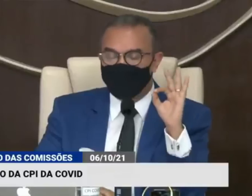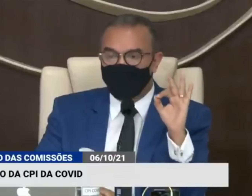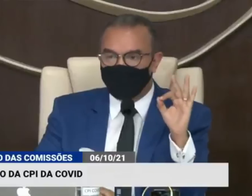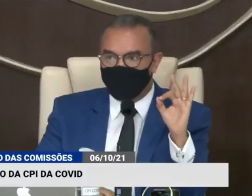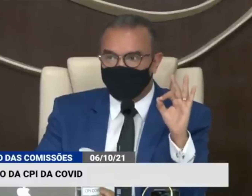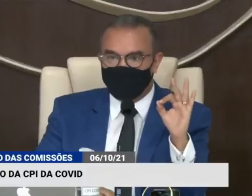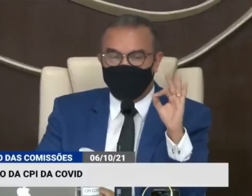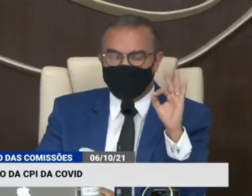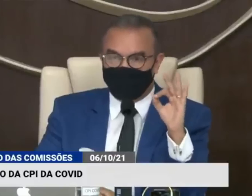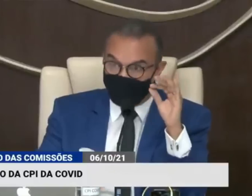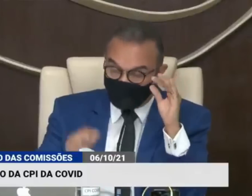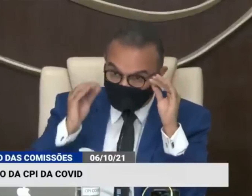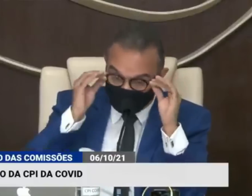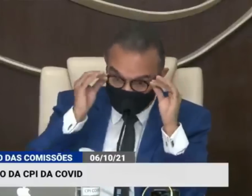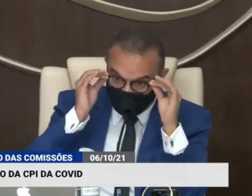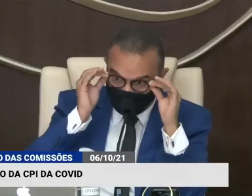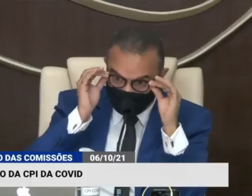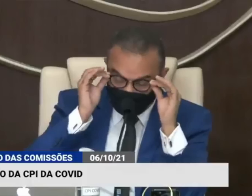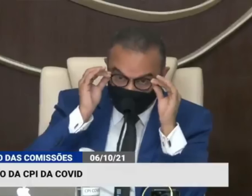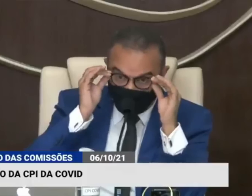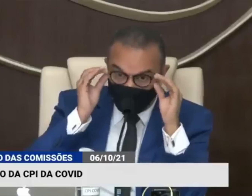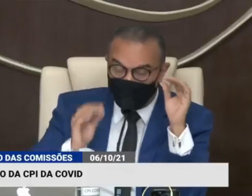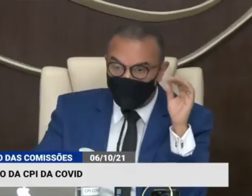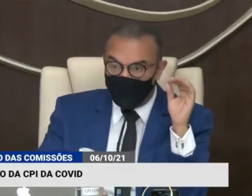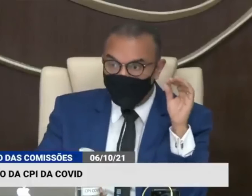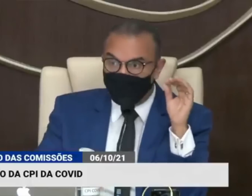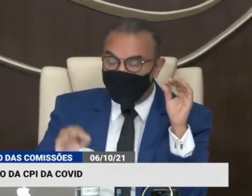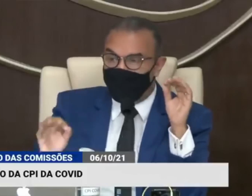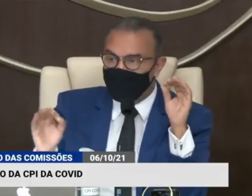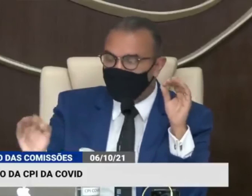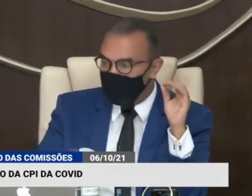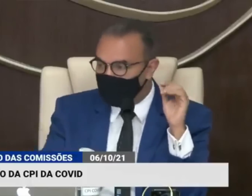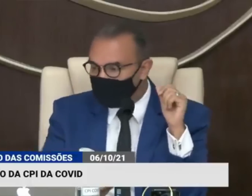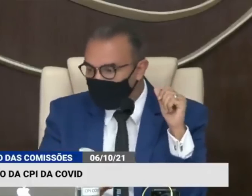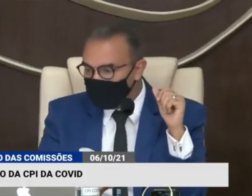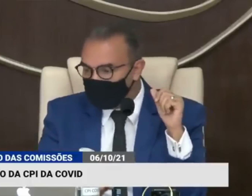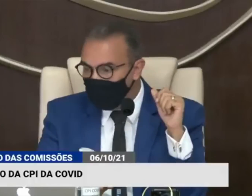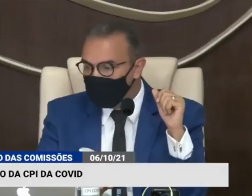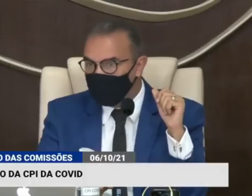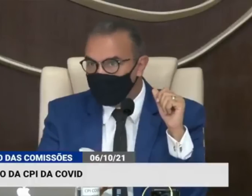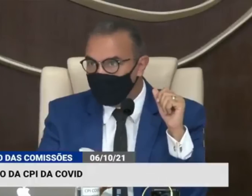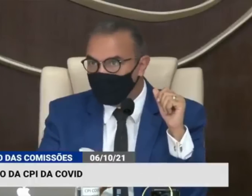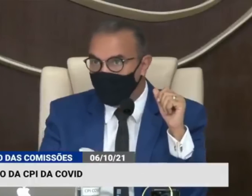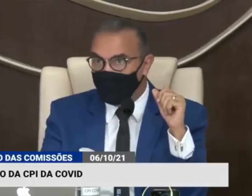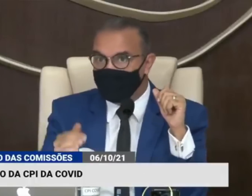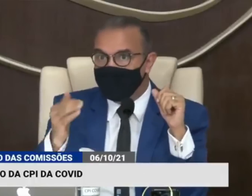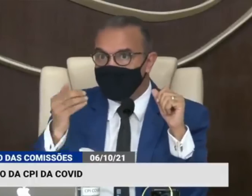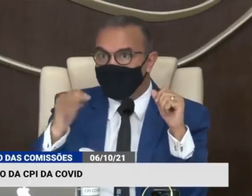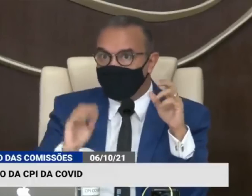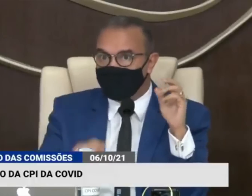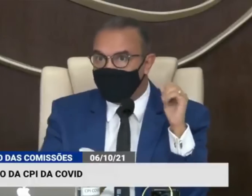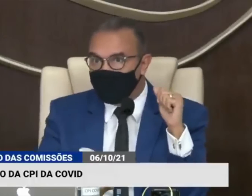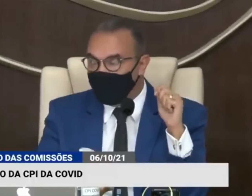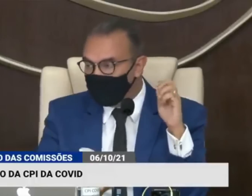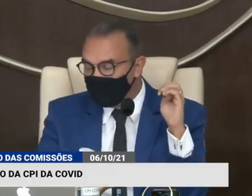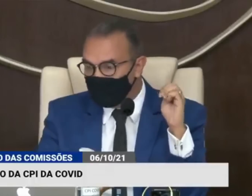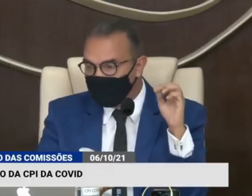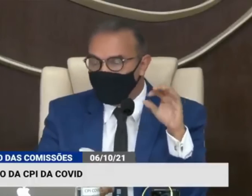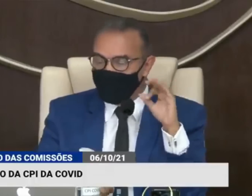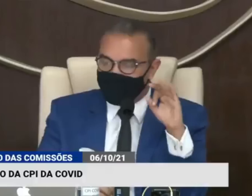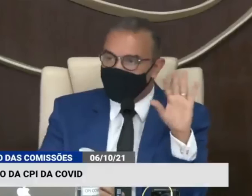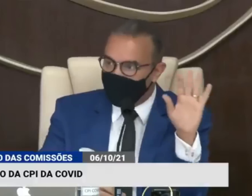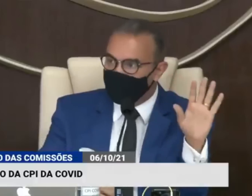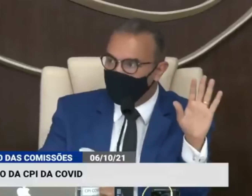ponto dois essa palavra eu já usei com vários parlamentares homens do Rio Grande do Norte pode ter